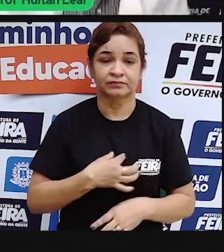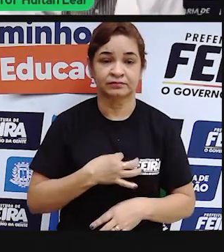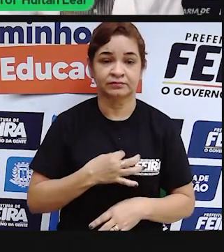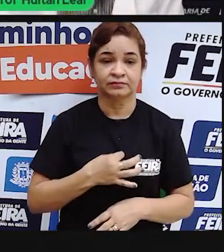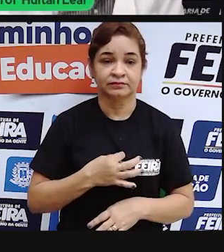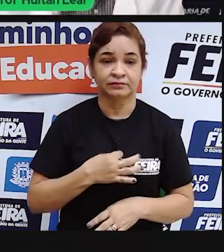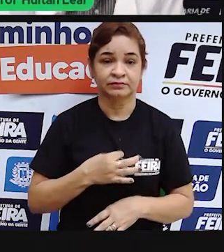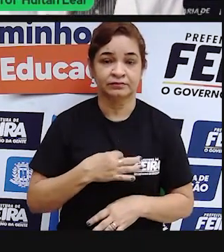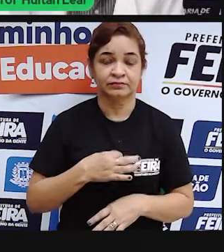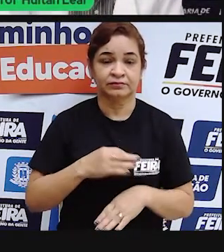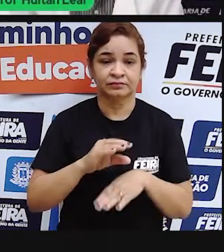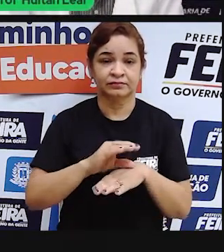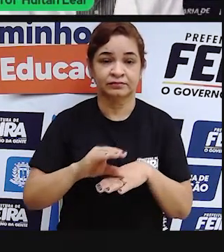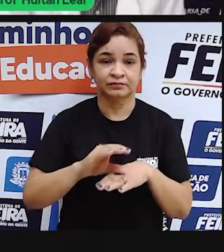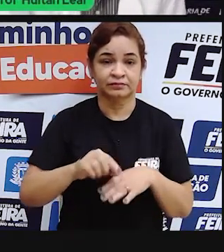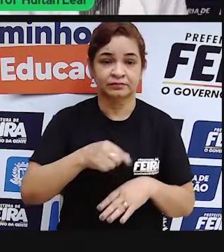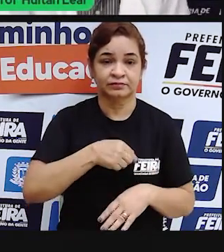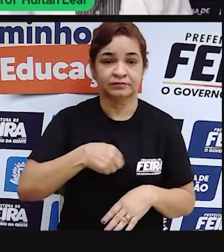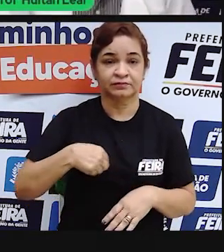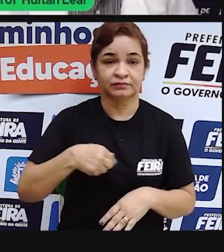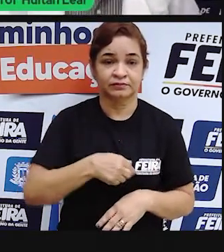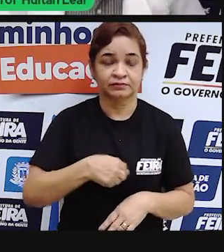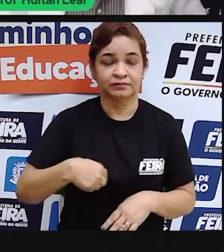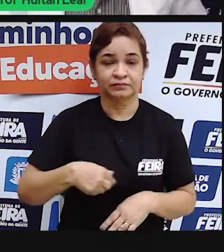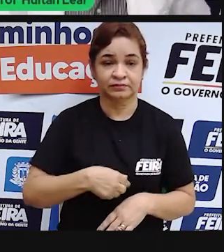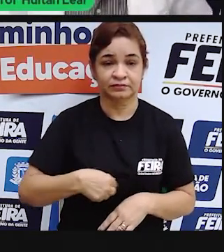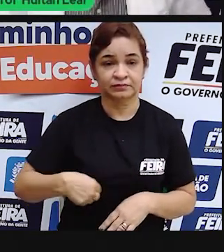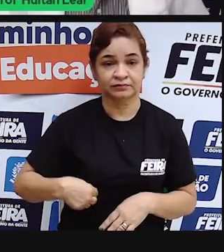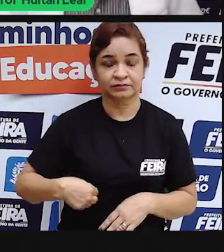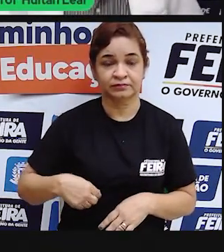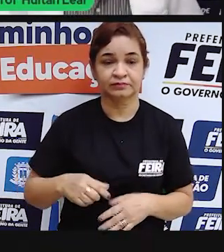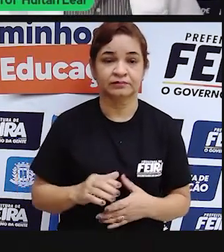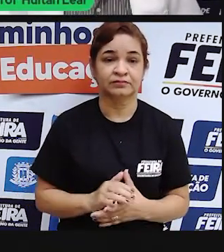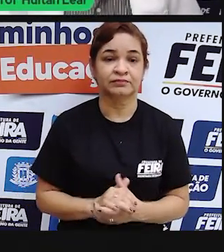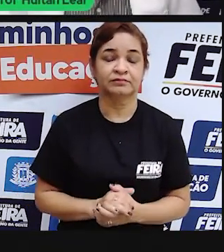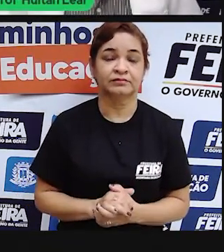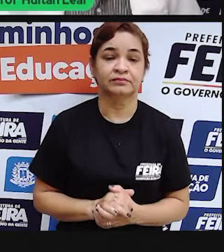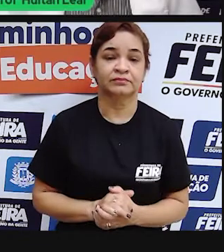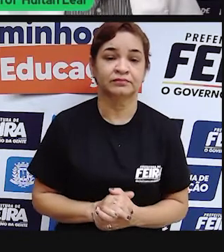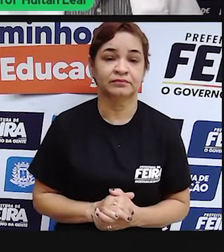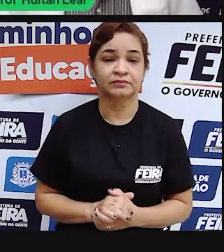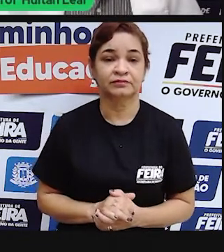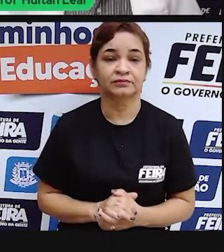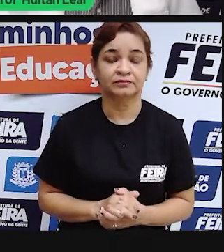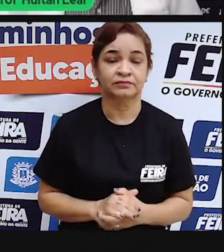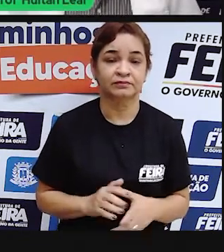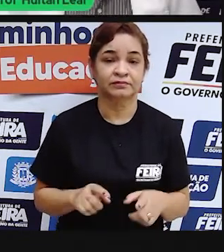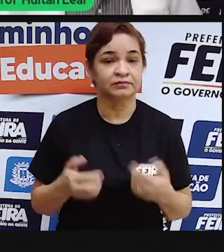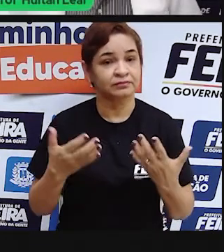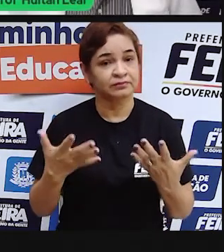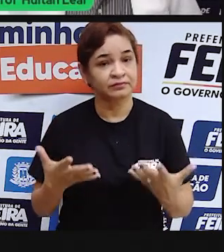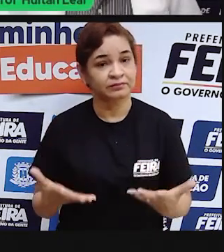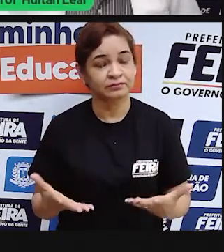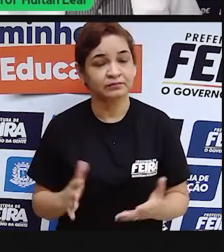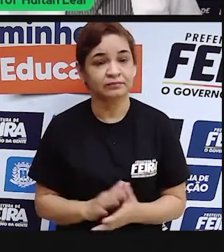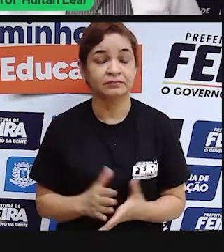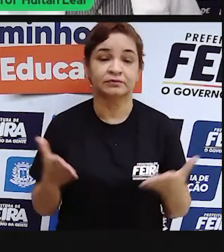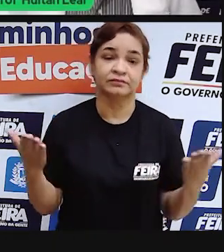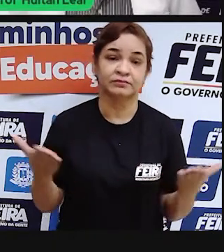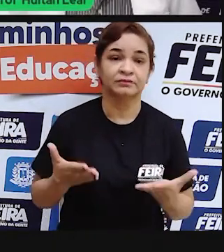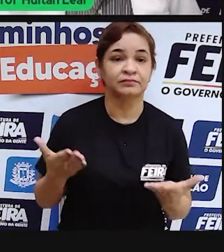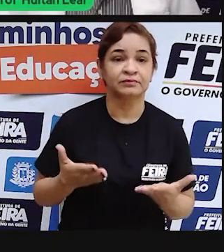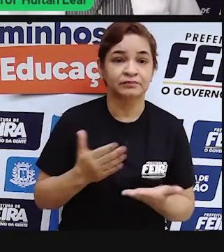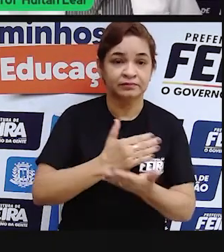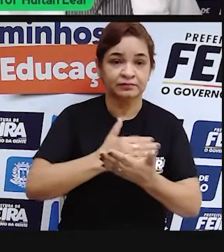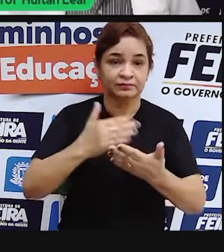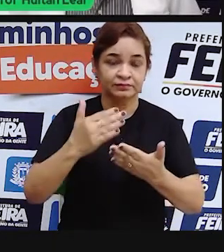uma camisa cinza com listas finas e estamos aqui agora para